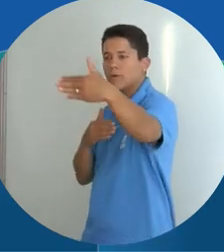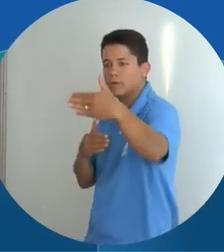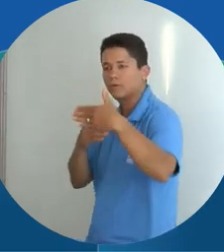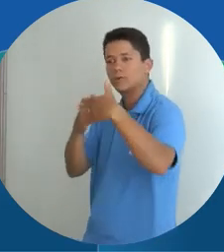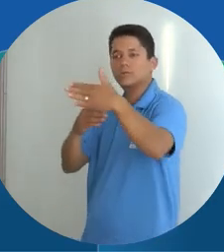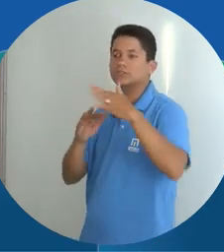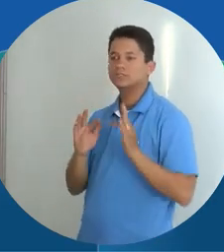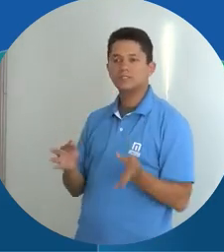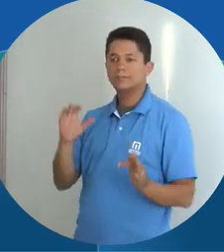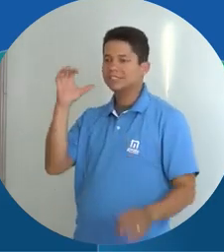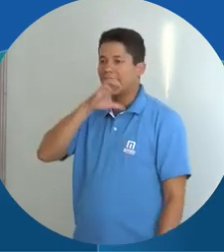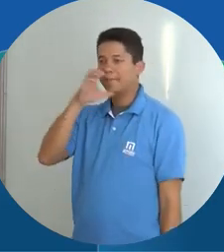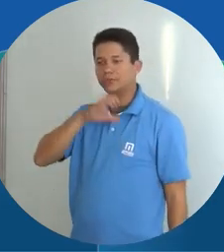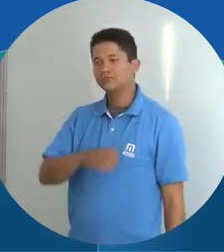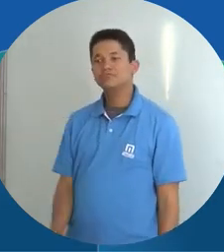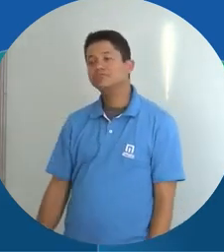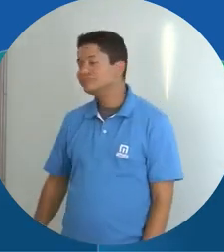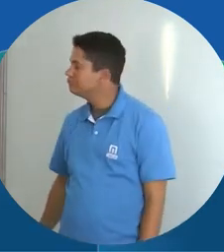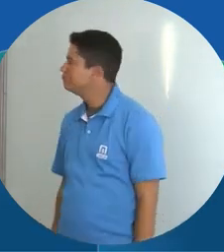e rápida.